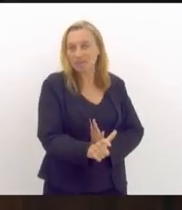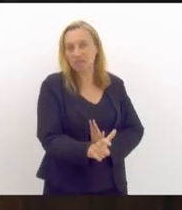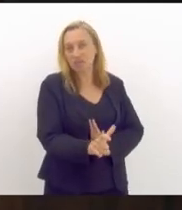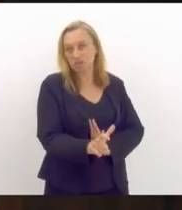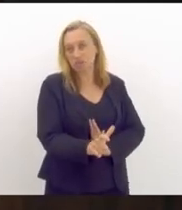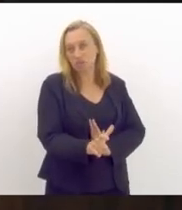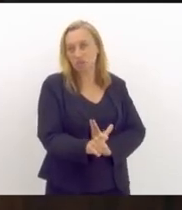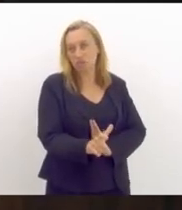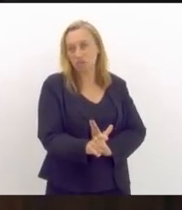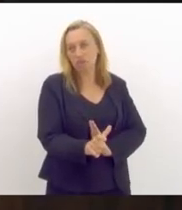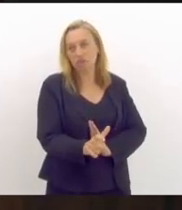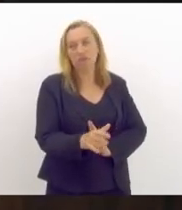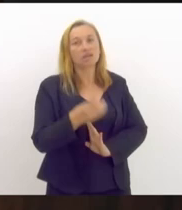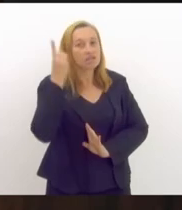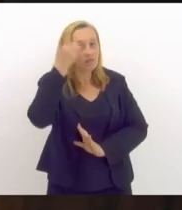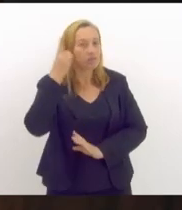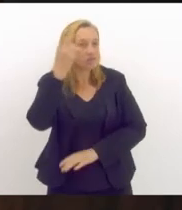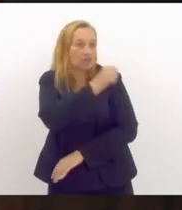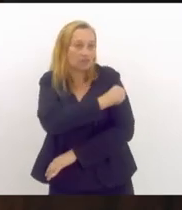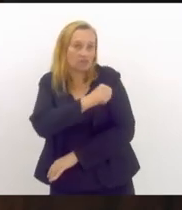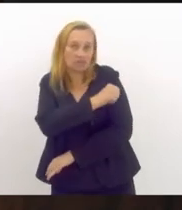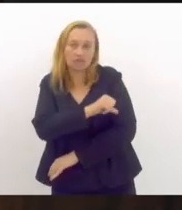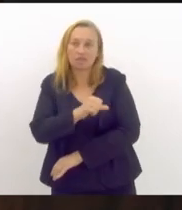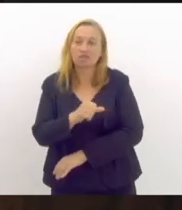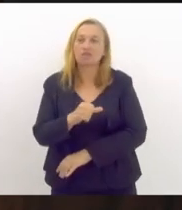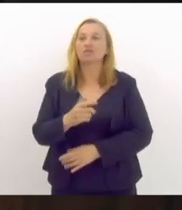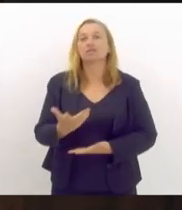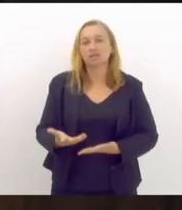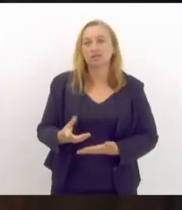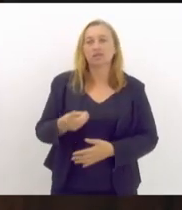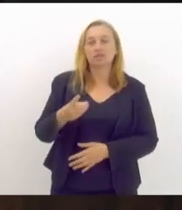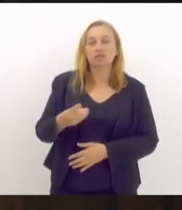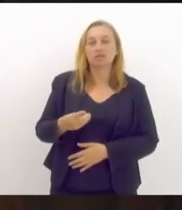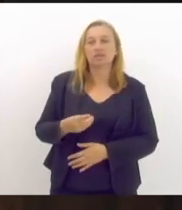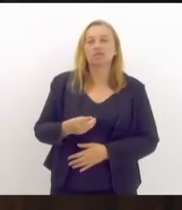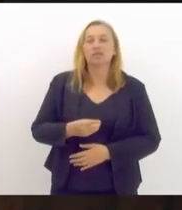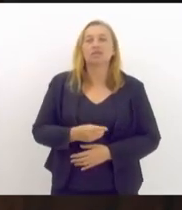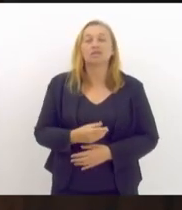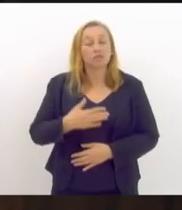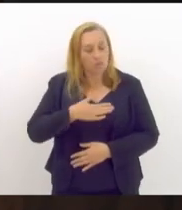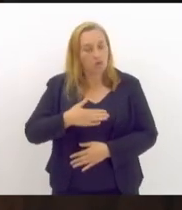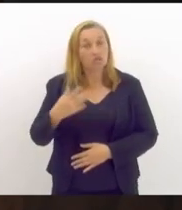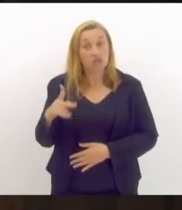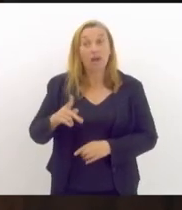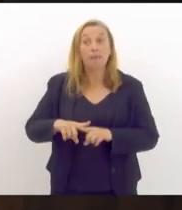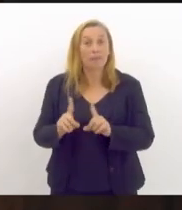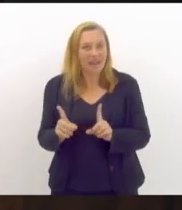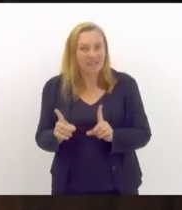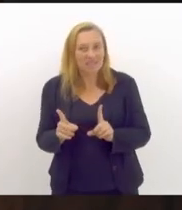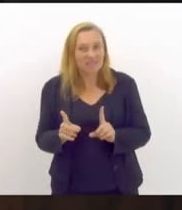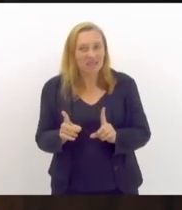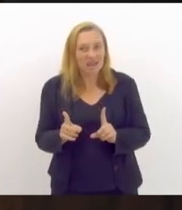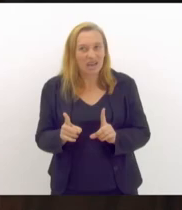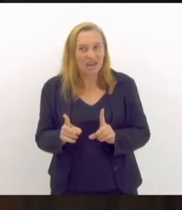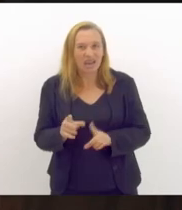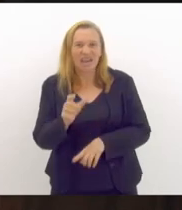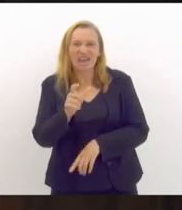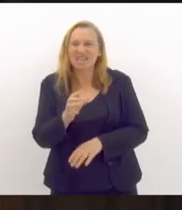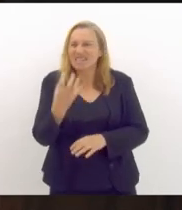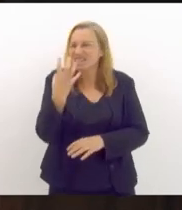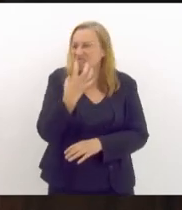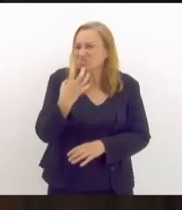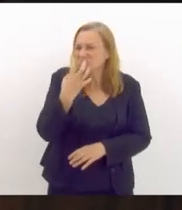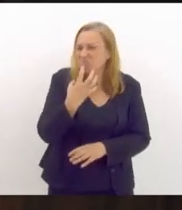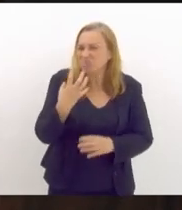que é deputado enfermeira Rejane que foi parlamentar aqui conosco na lei da diretora passada eu gosto muito mas é essas canções